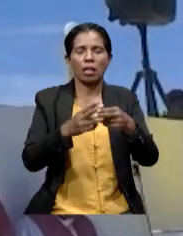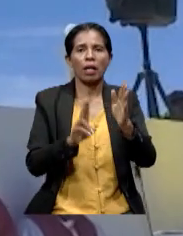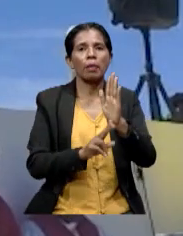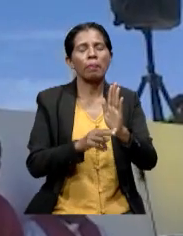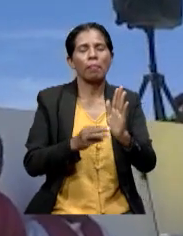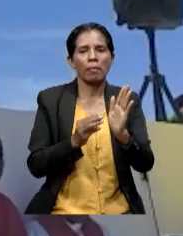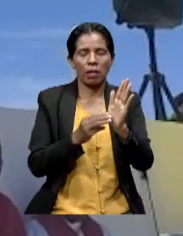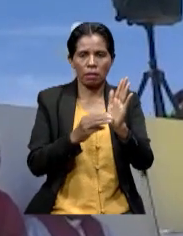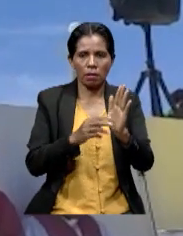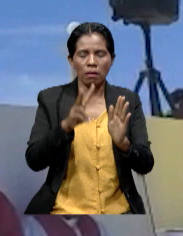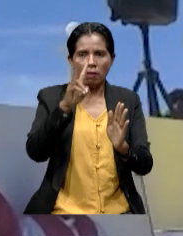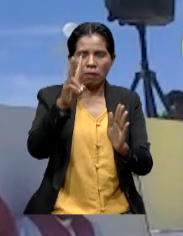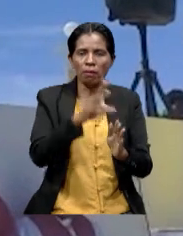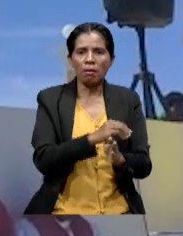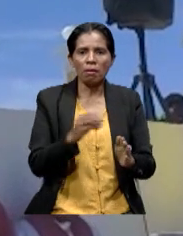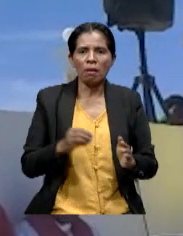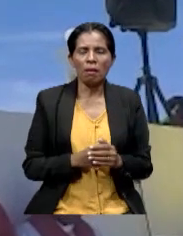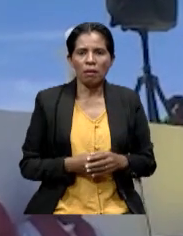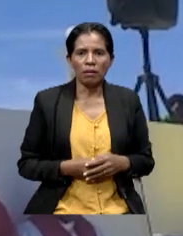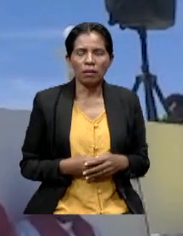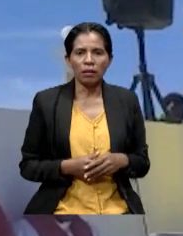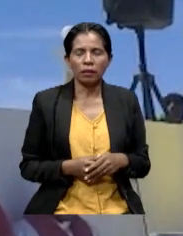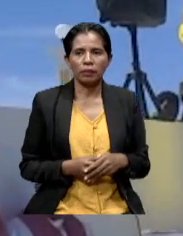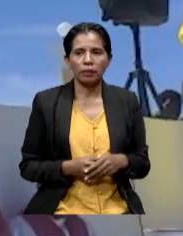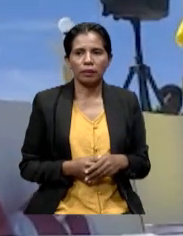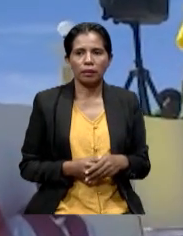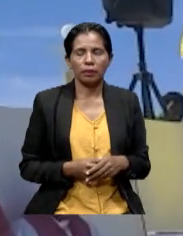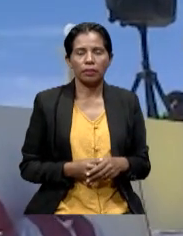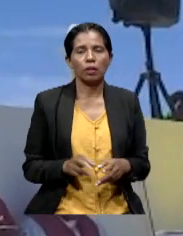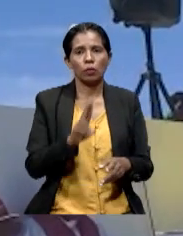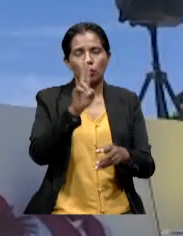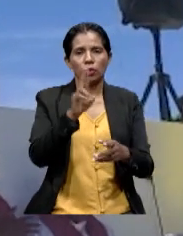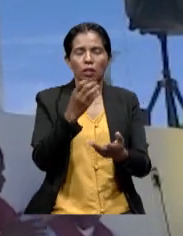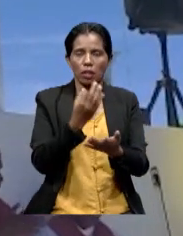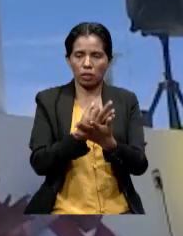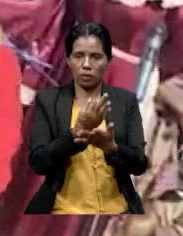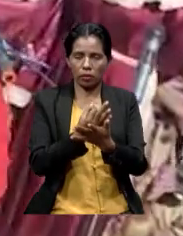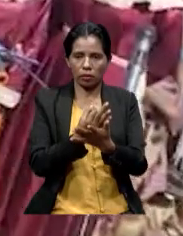rua sentimo alunolo resin lima no obra ne rasi gasta orçamento